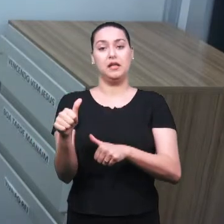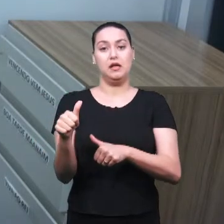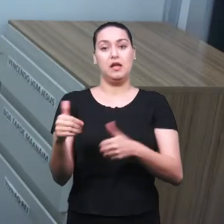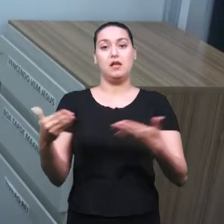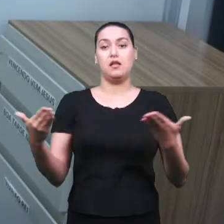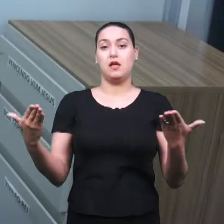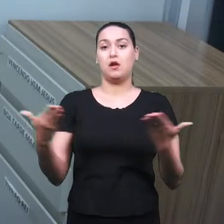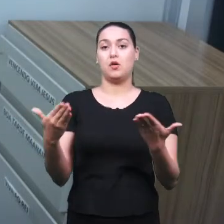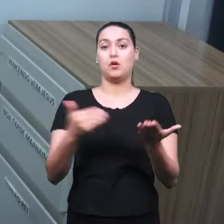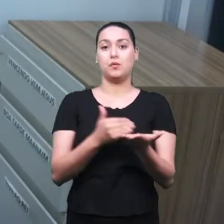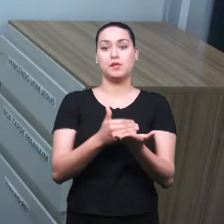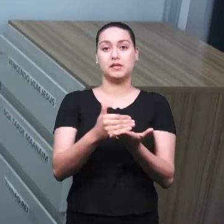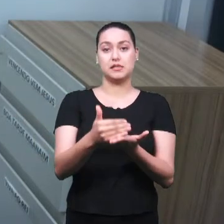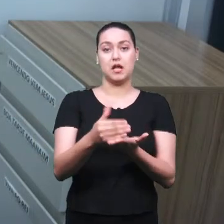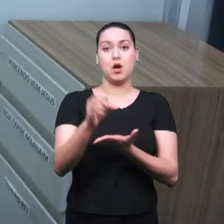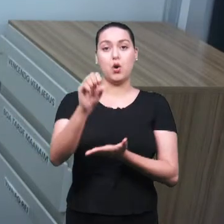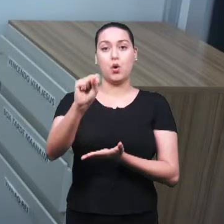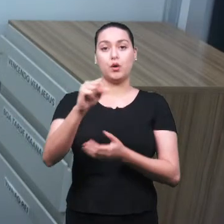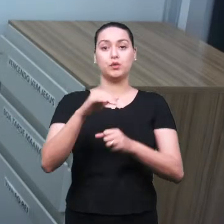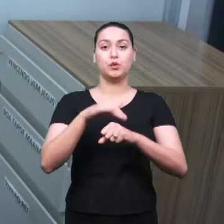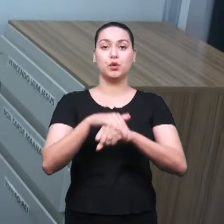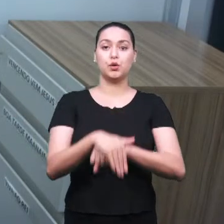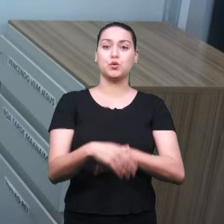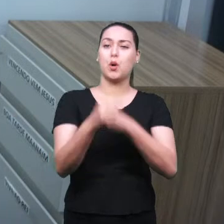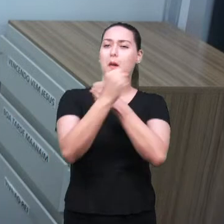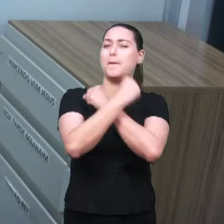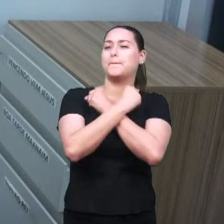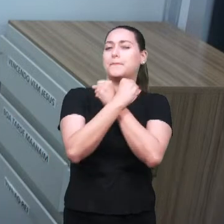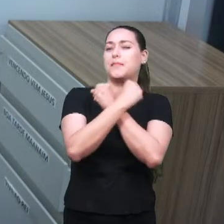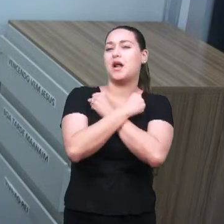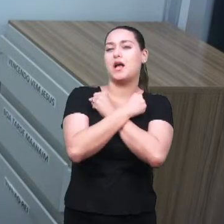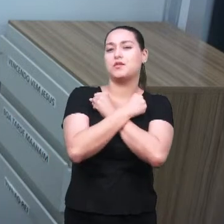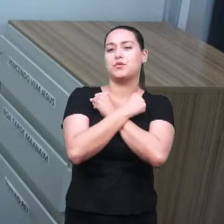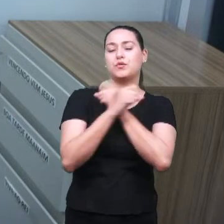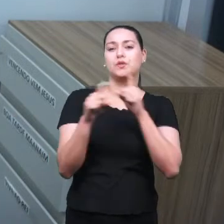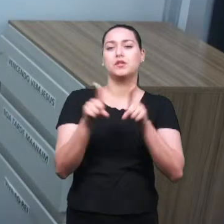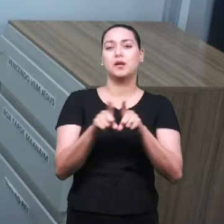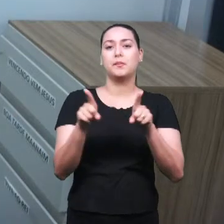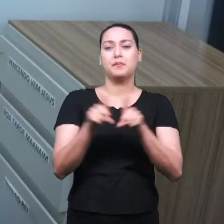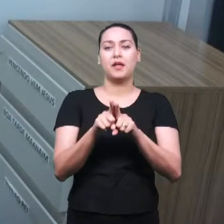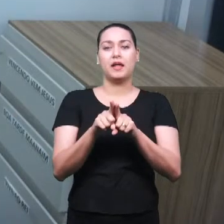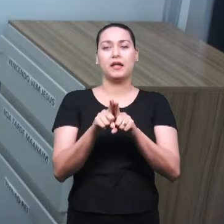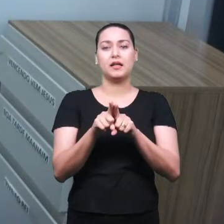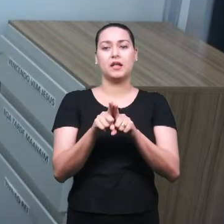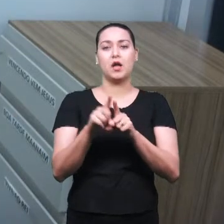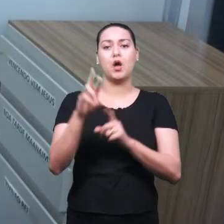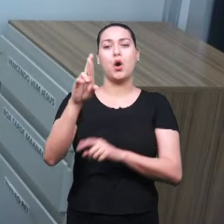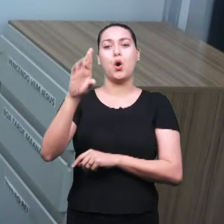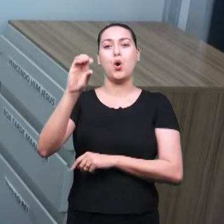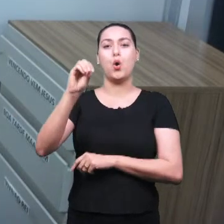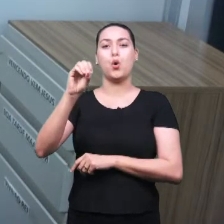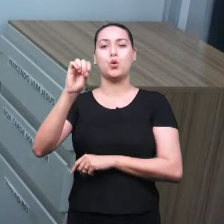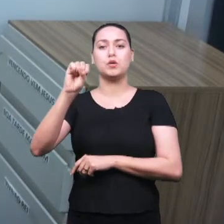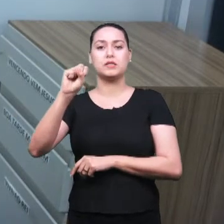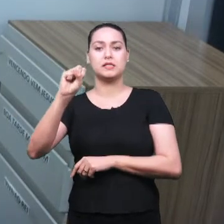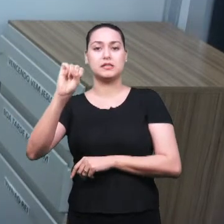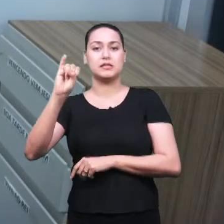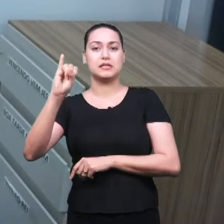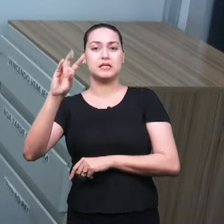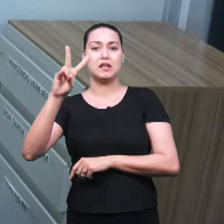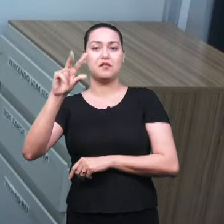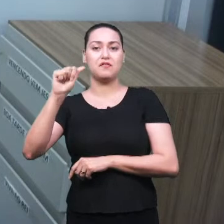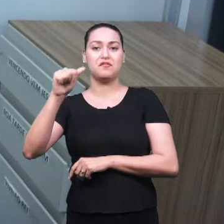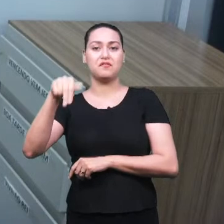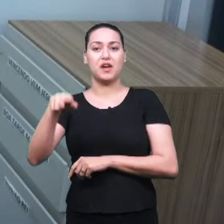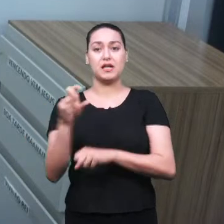nosso culto 20 horas. Só aqui mandar um abraço aos irmãos que participam conosco no chat. Rosivan Souza, aguardando o culto aqui